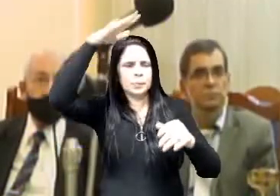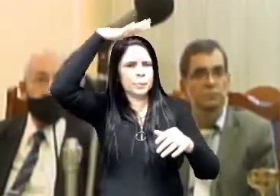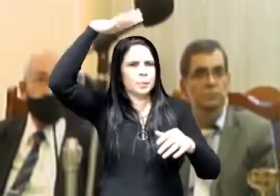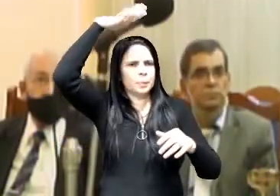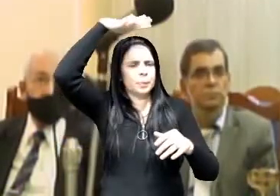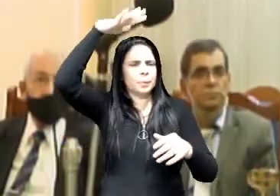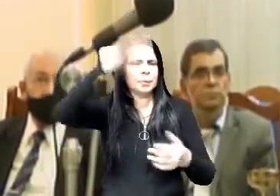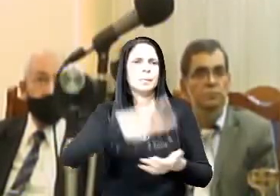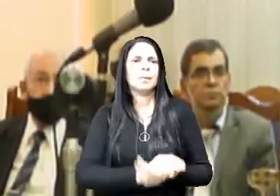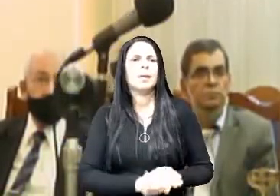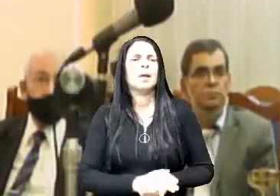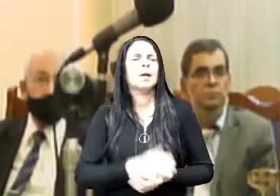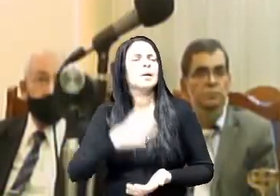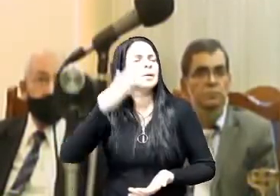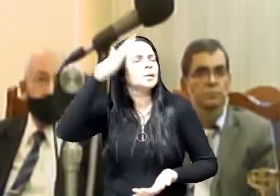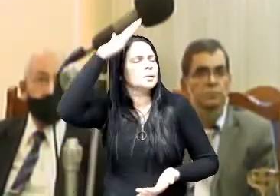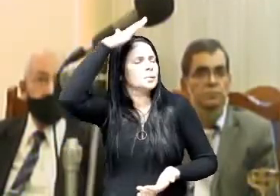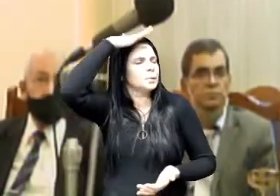Ela está